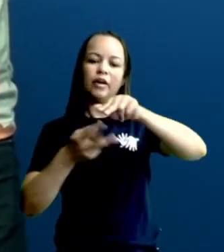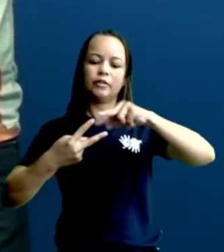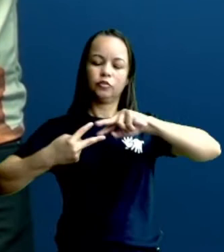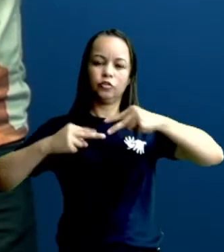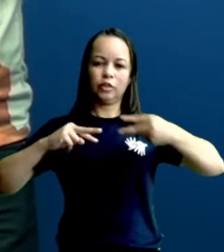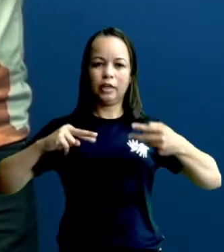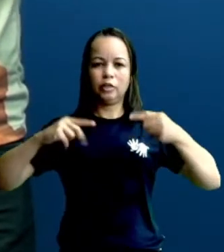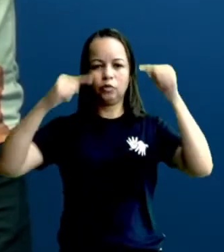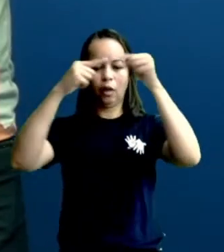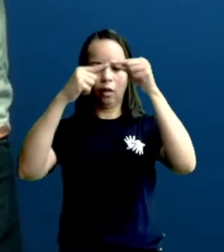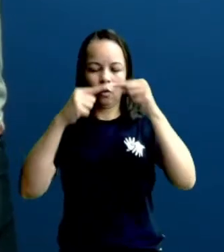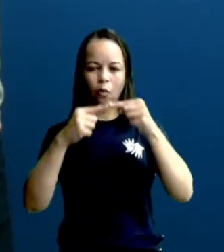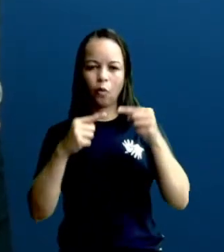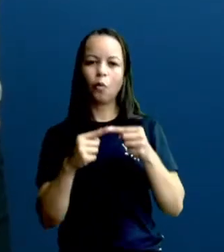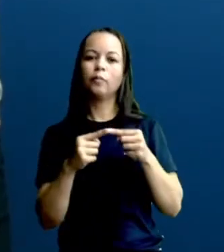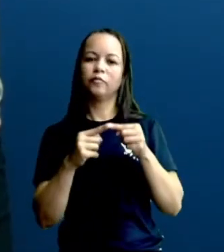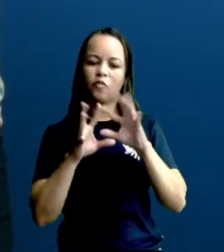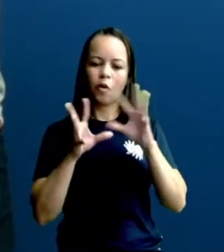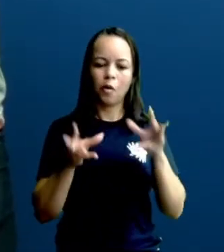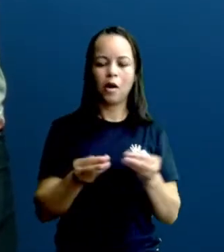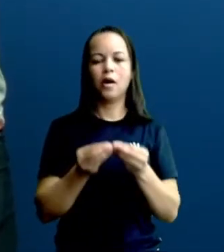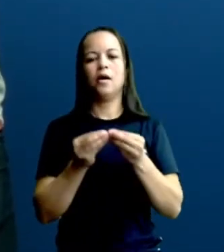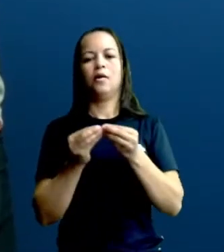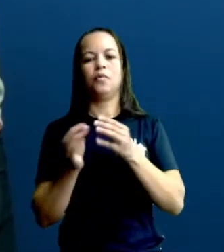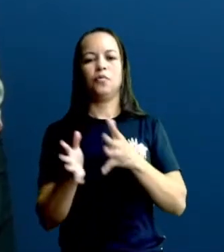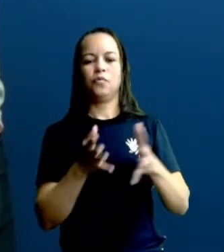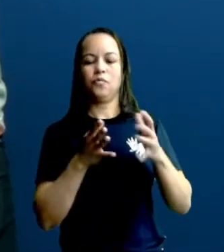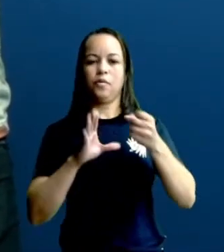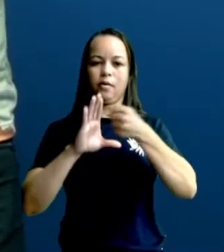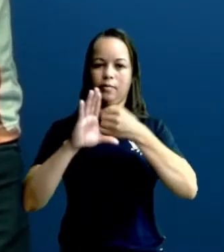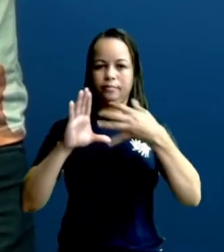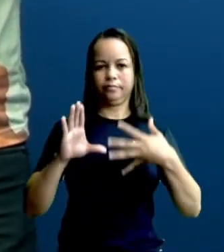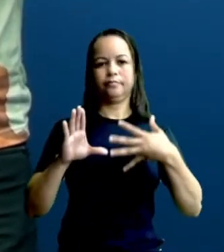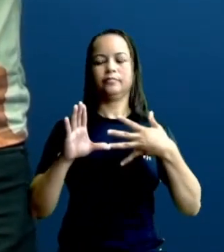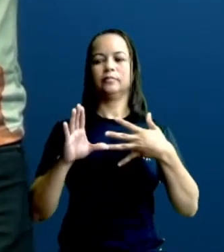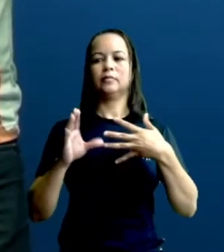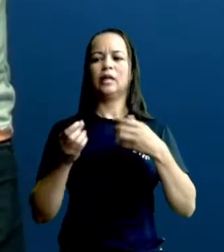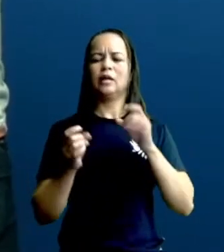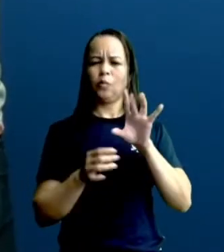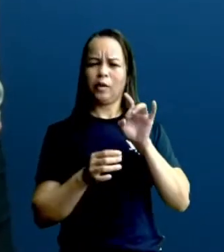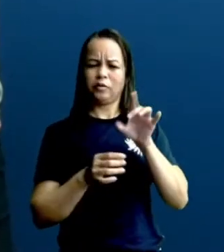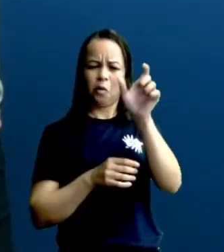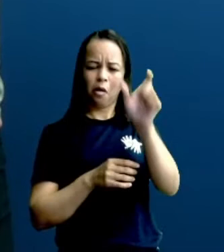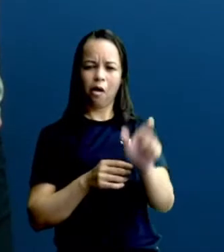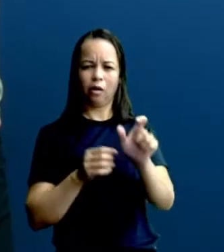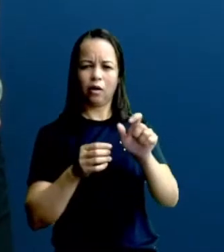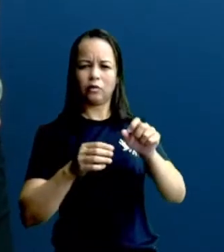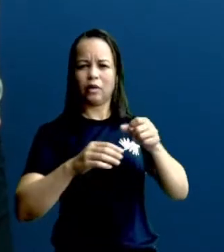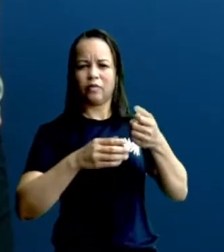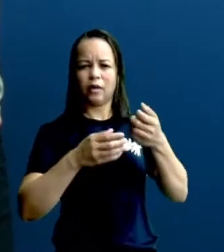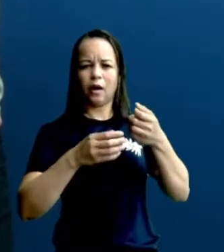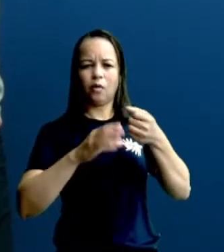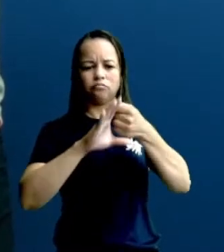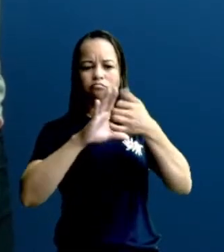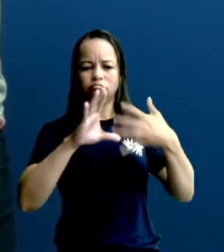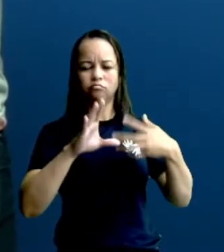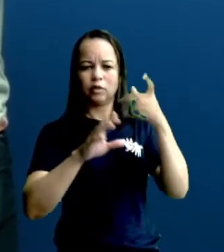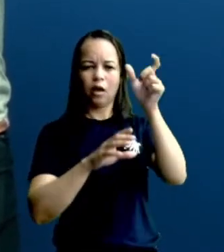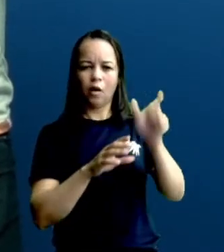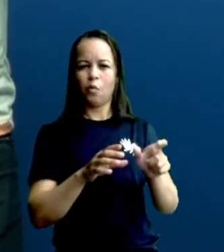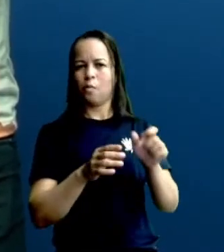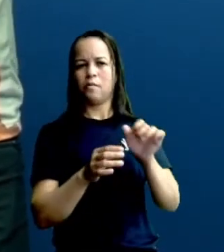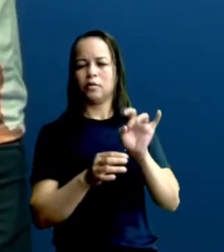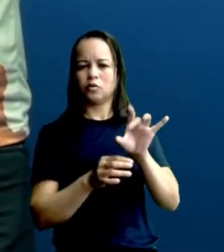se combinam para formar uma característica. Então, não é somente um gene que vai dar aquela característica. Antes se pensava